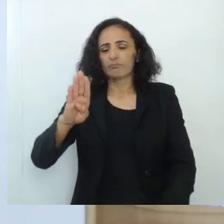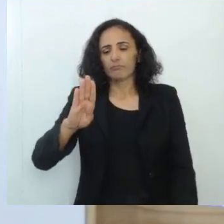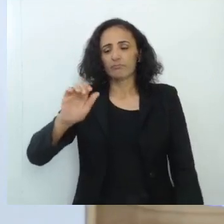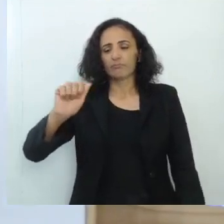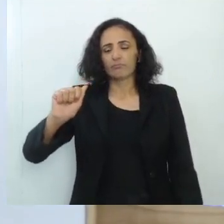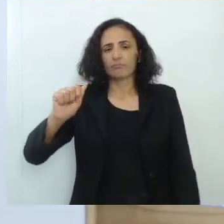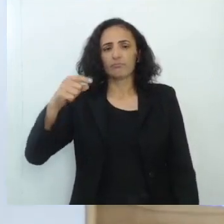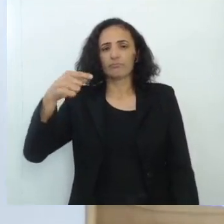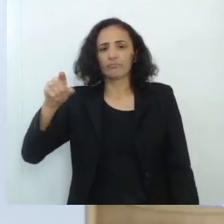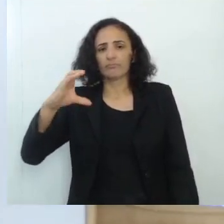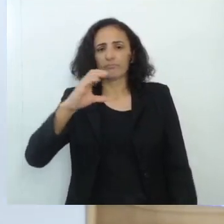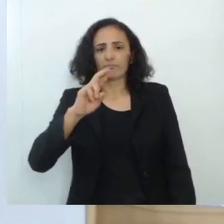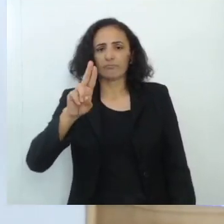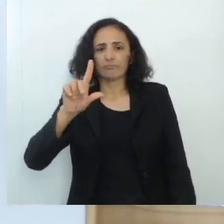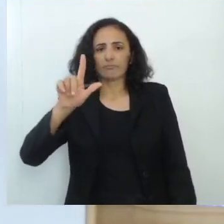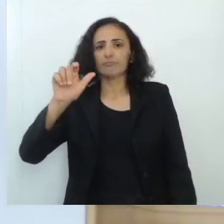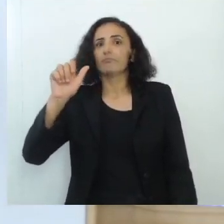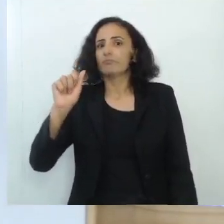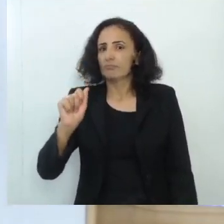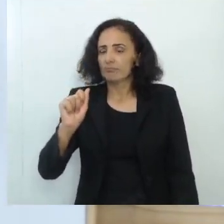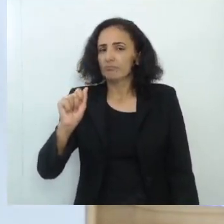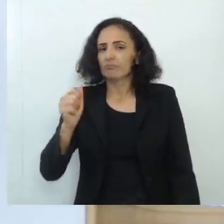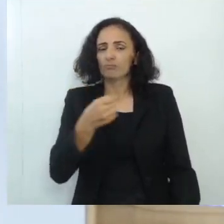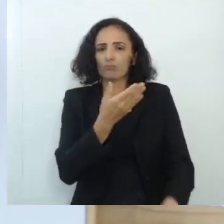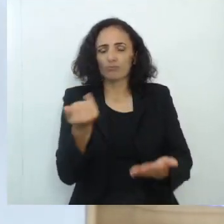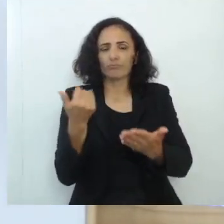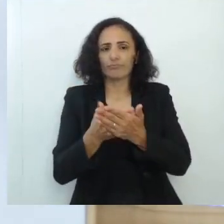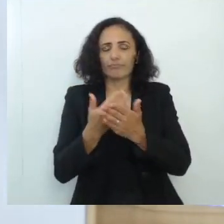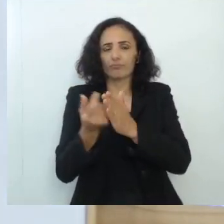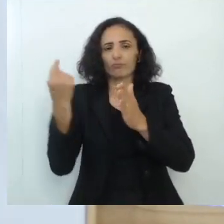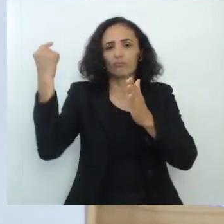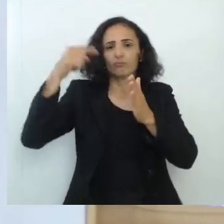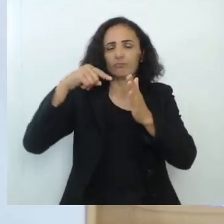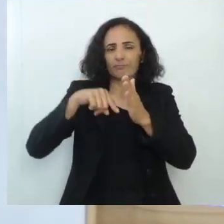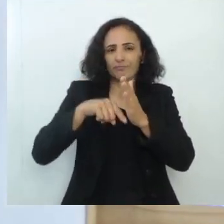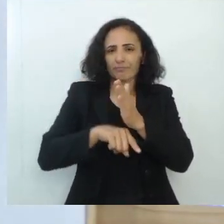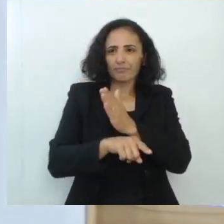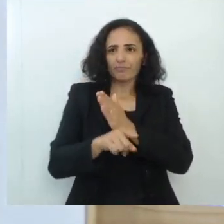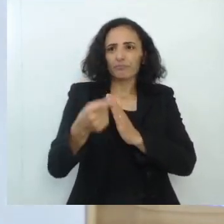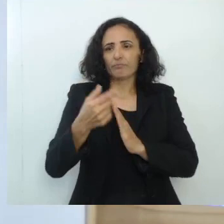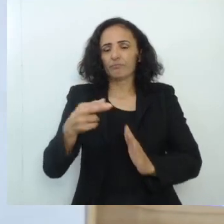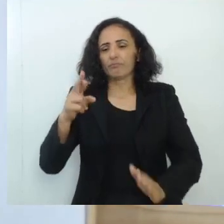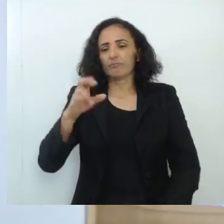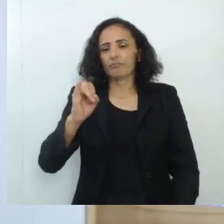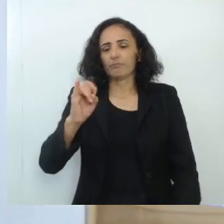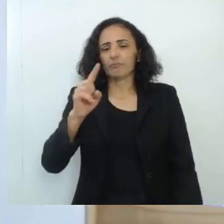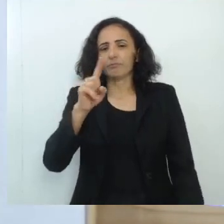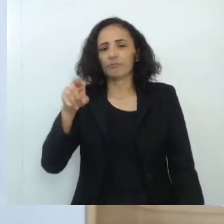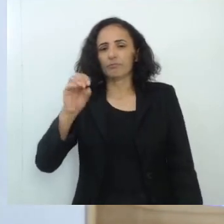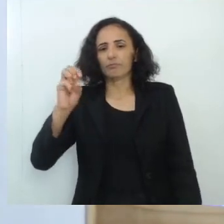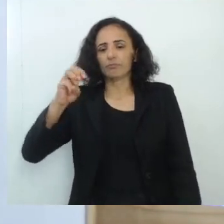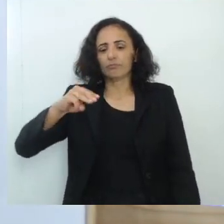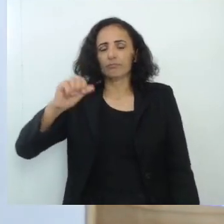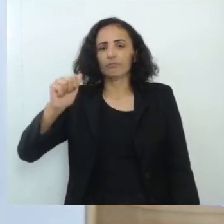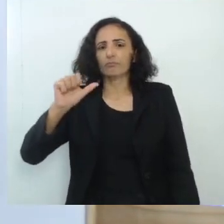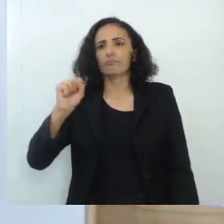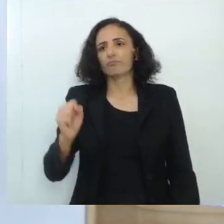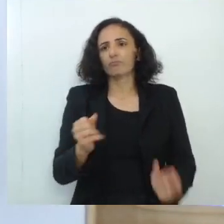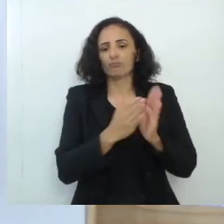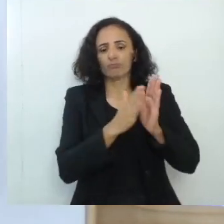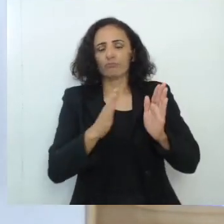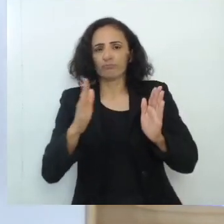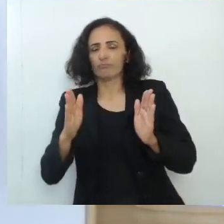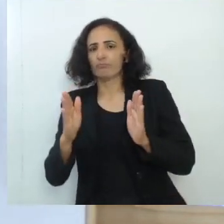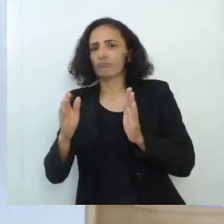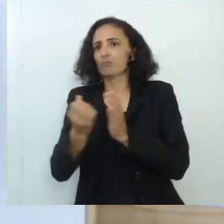de bácula. E essa báculazinha que você encontra no rizoma, cuidado que isso aqui nada mais é do que uma folha jovem.